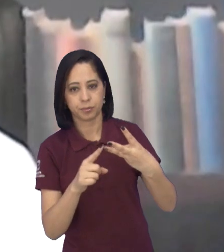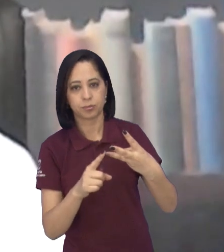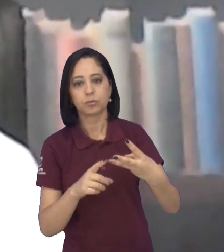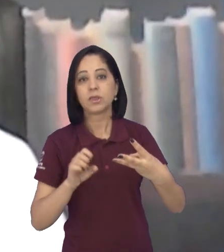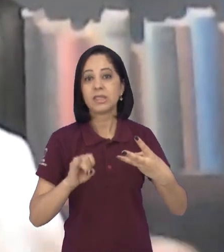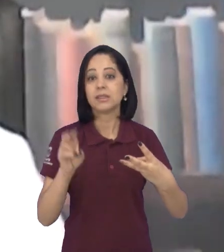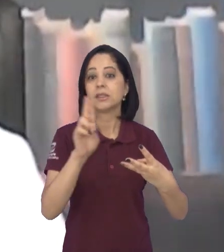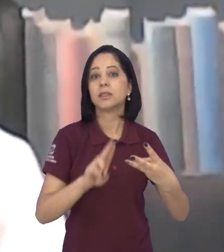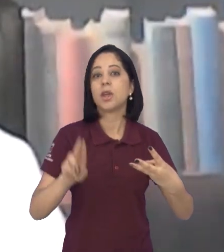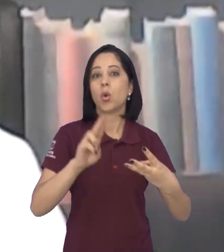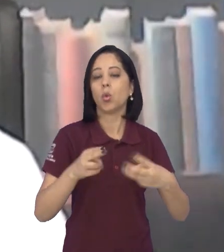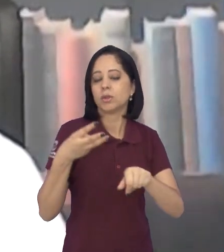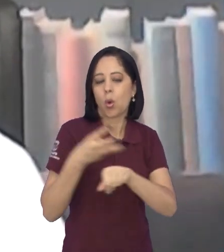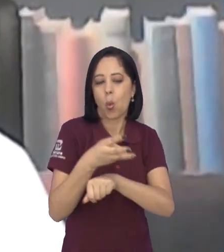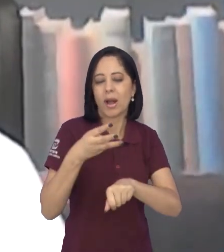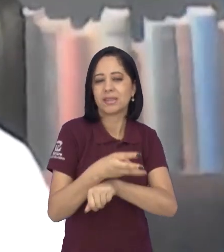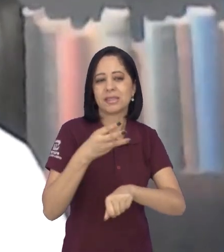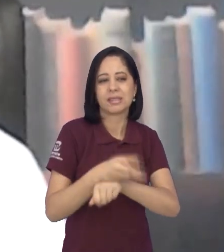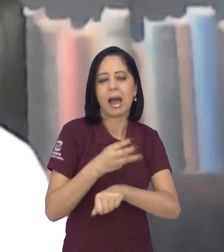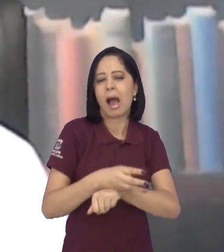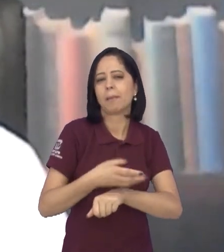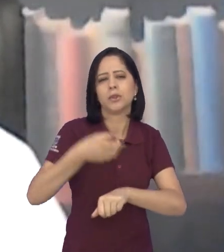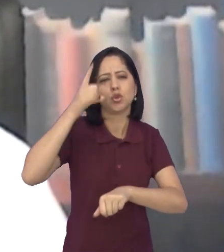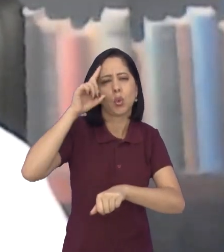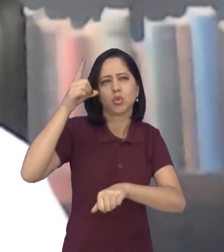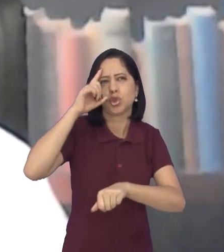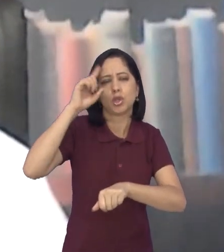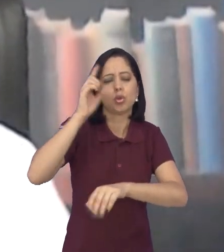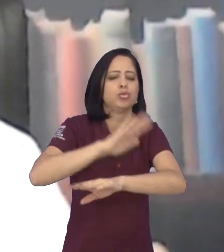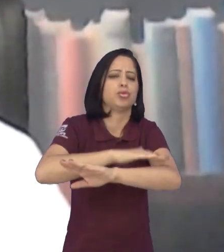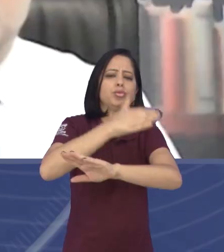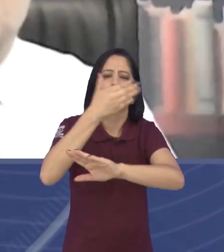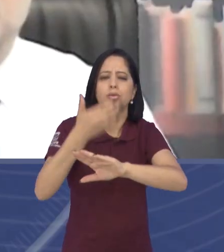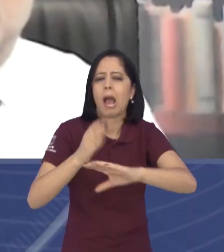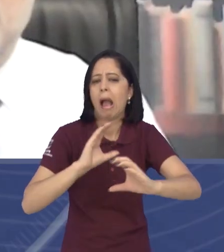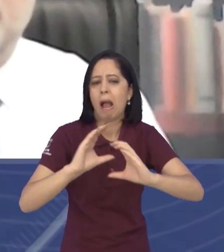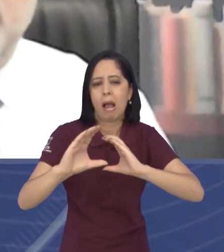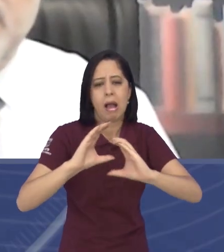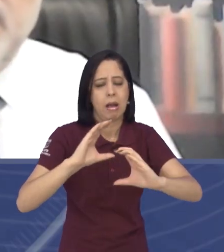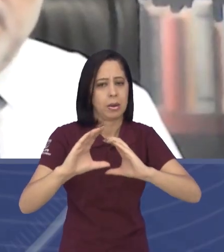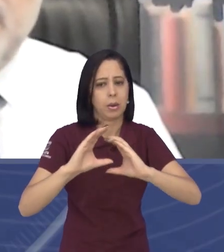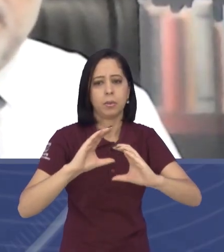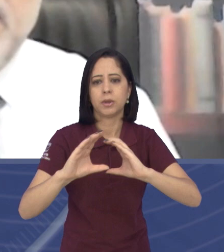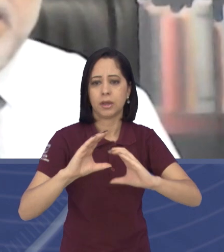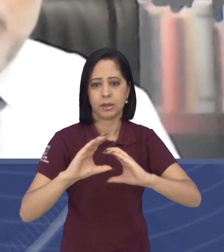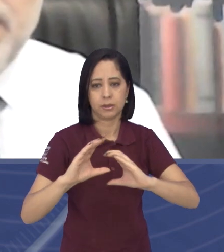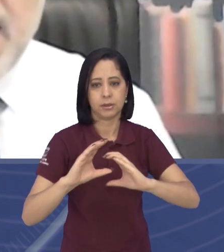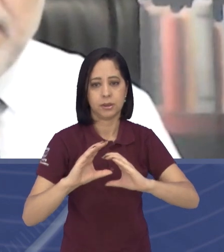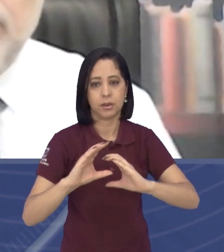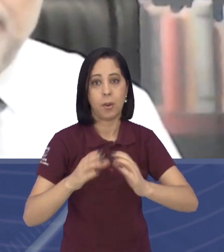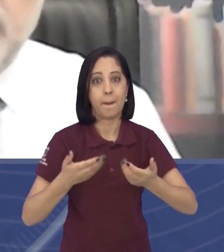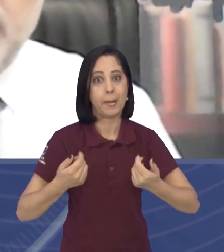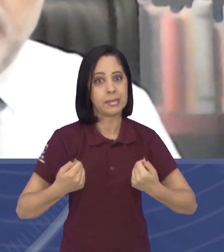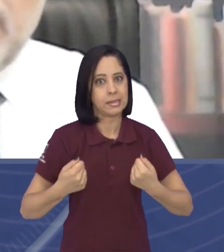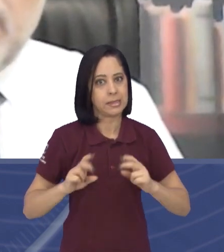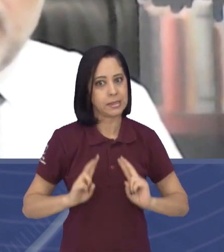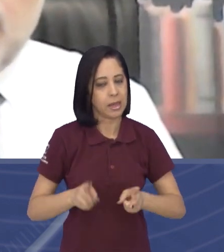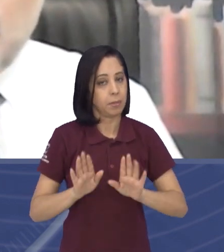o WhatsApp, que é o nosso meio mais comum de comunicação entre todos nós, tenha